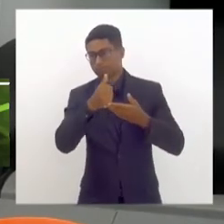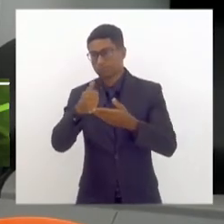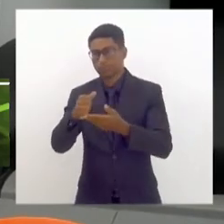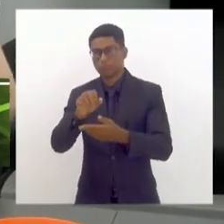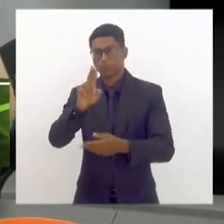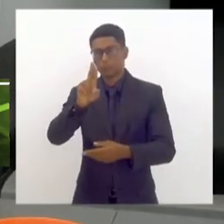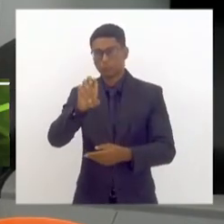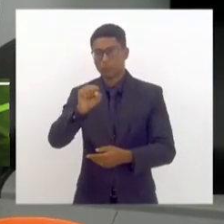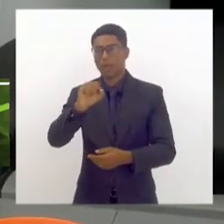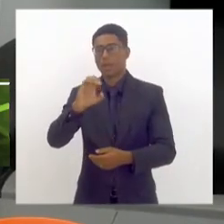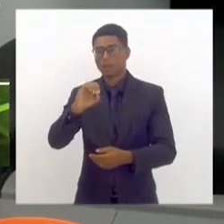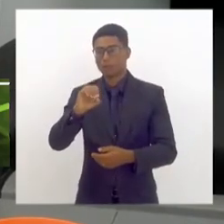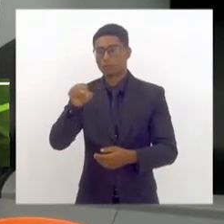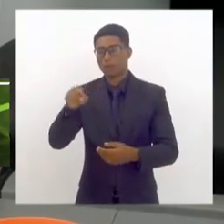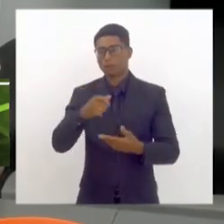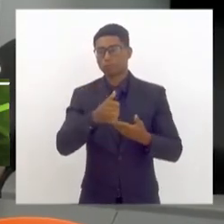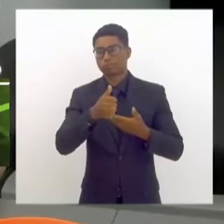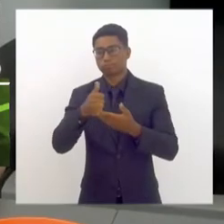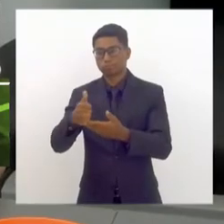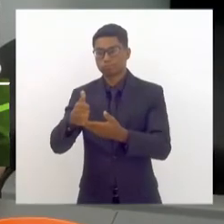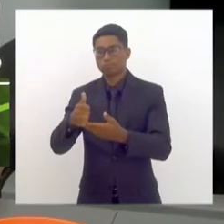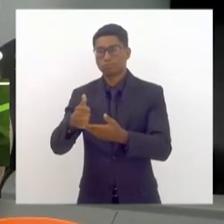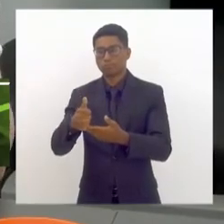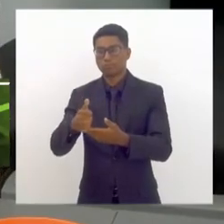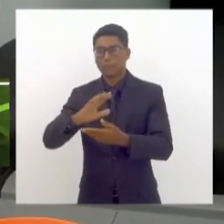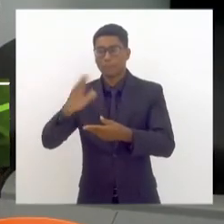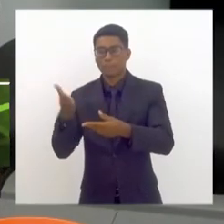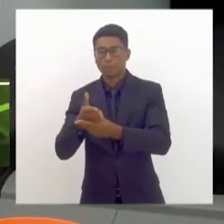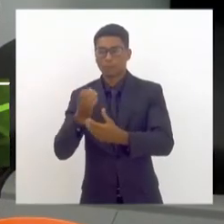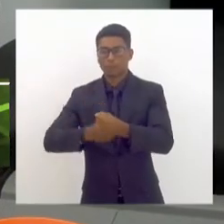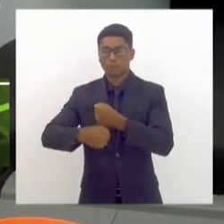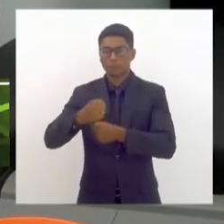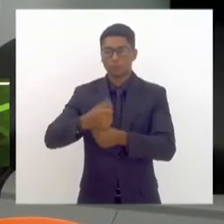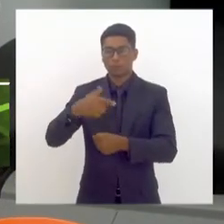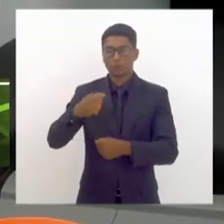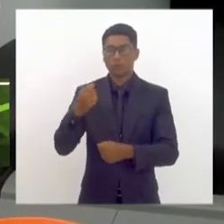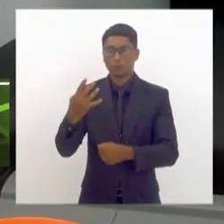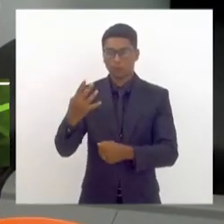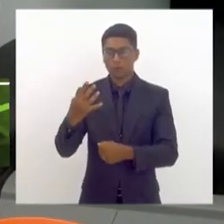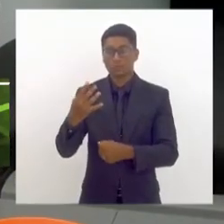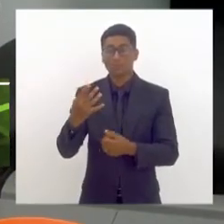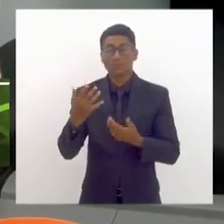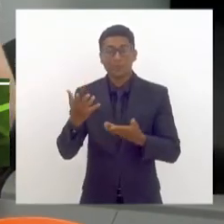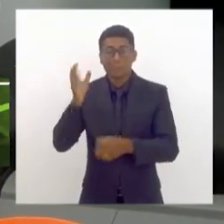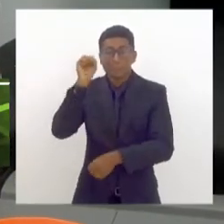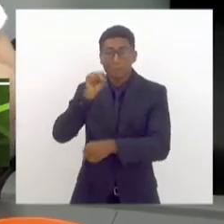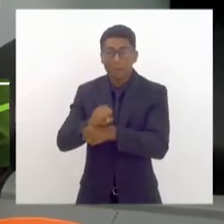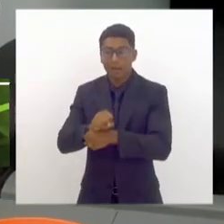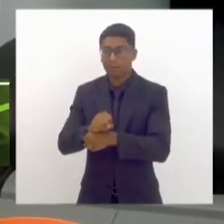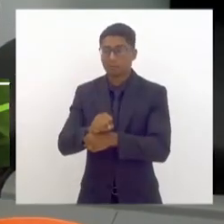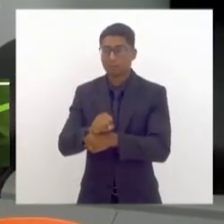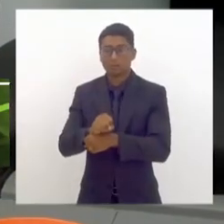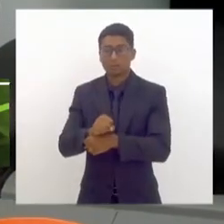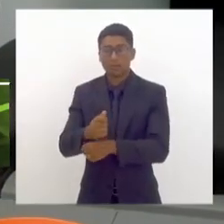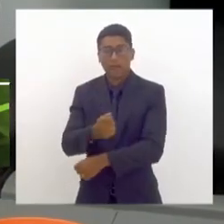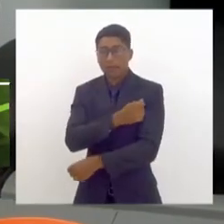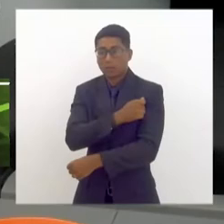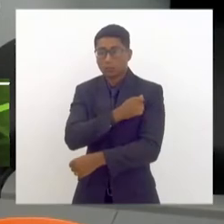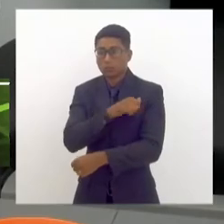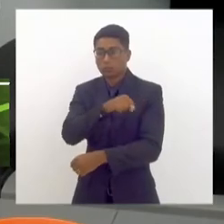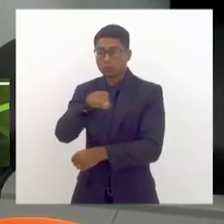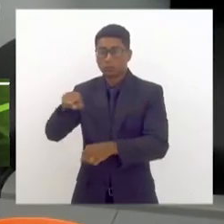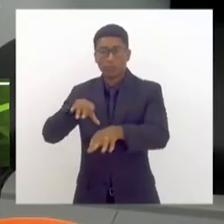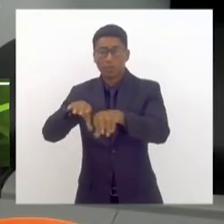dar conta de processos que estavam parados desde 2014, com estudantes que precisavam se diplomar e não tinha, e a coisa não acontecia,